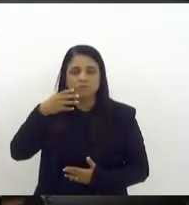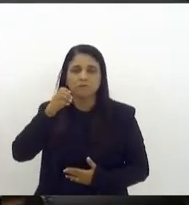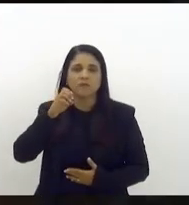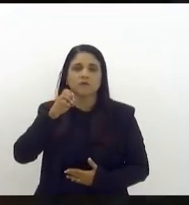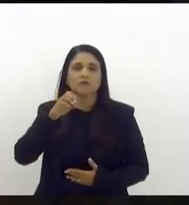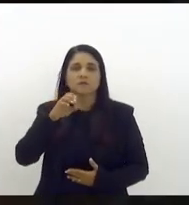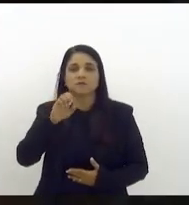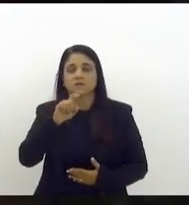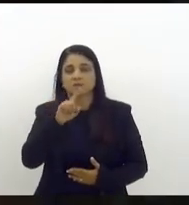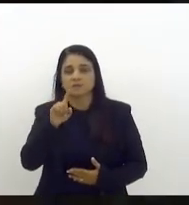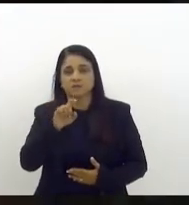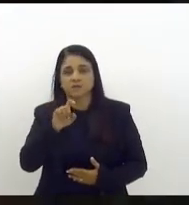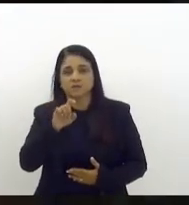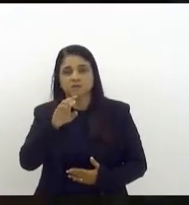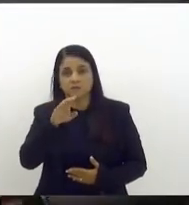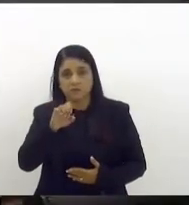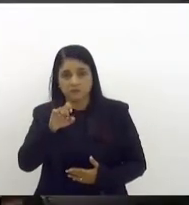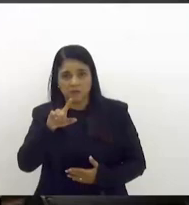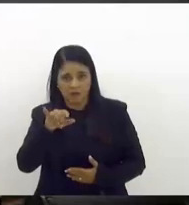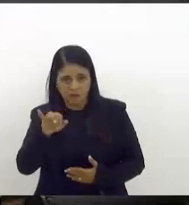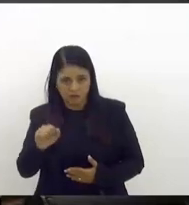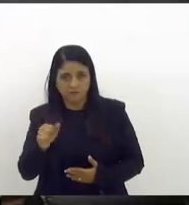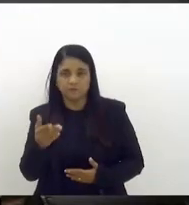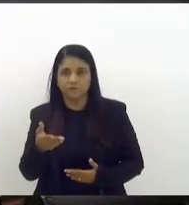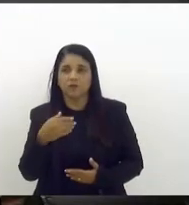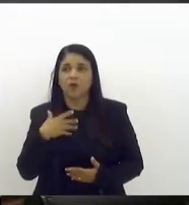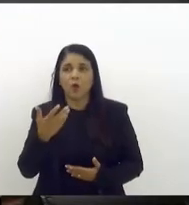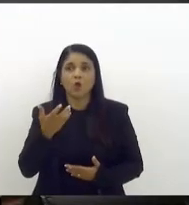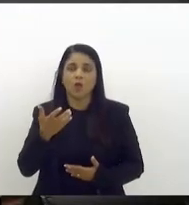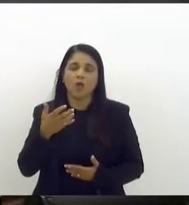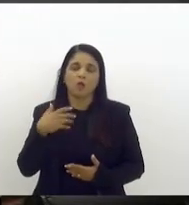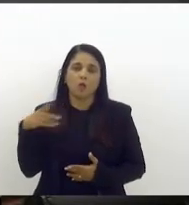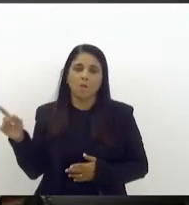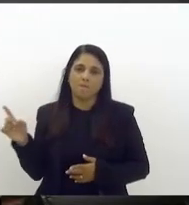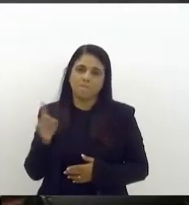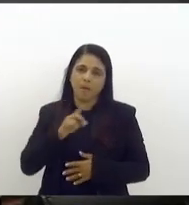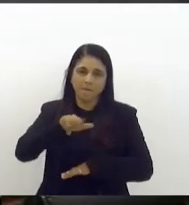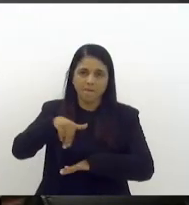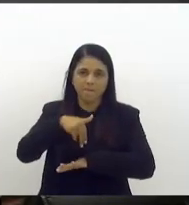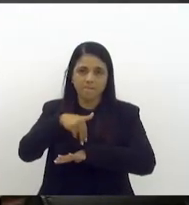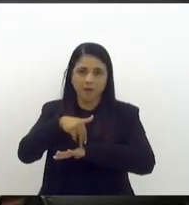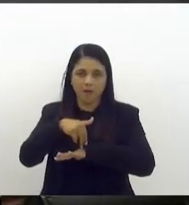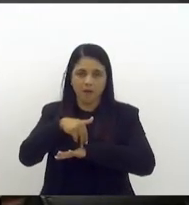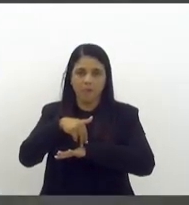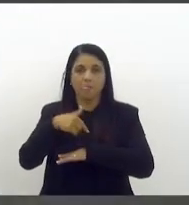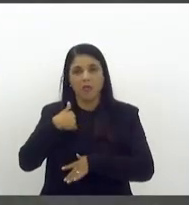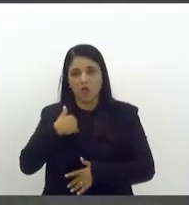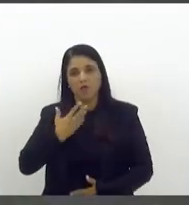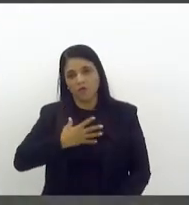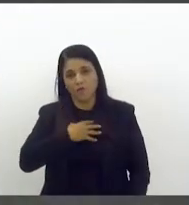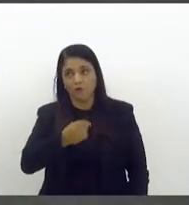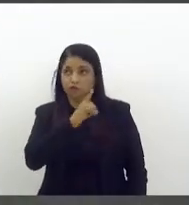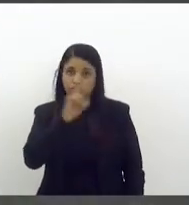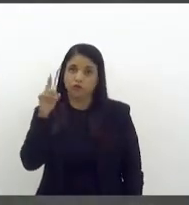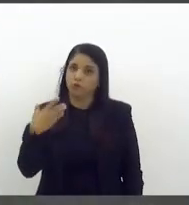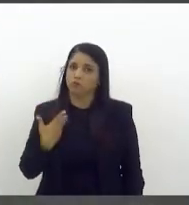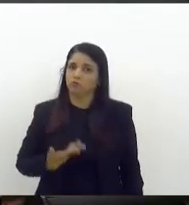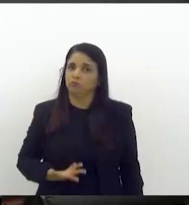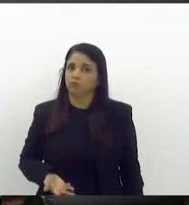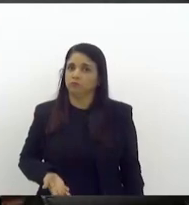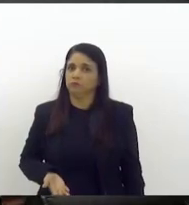continuamos o nosso não agora eu quero falar senhor presidente por favor eu sou filho de Deus também